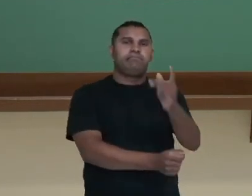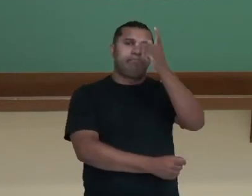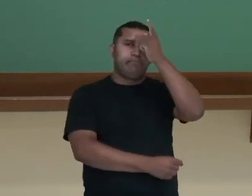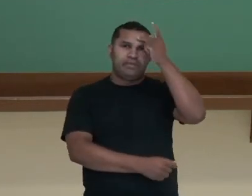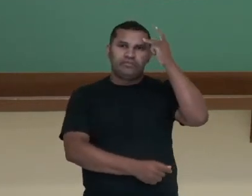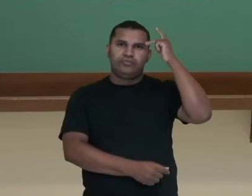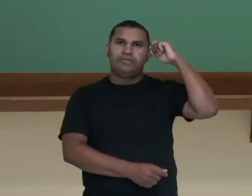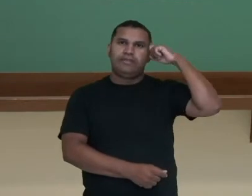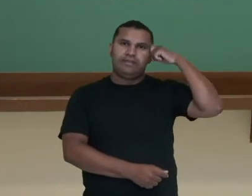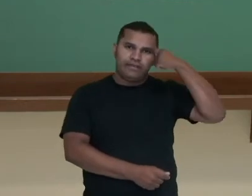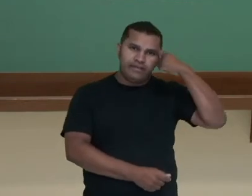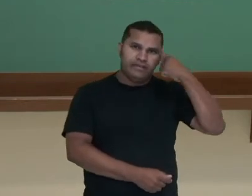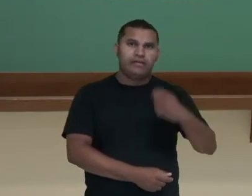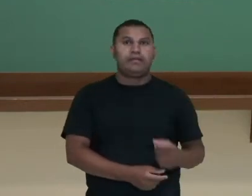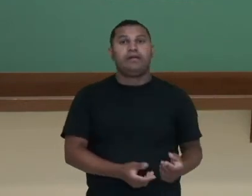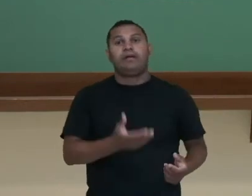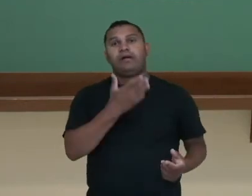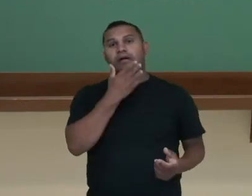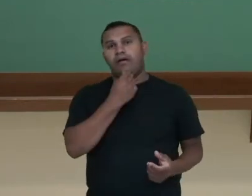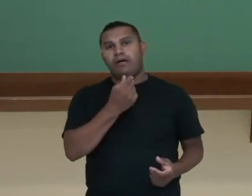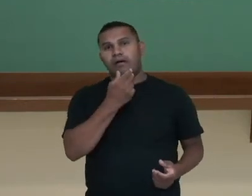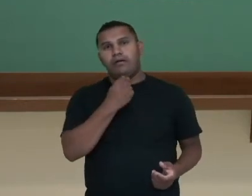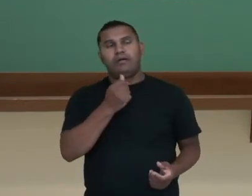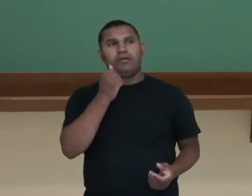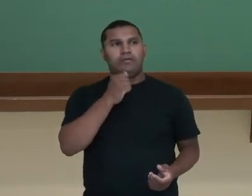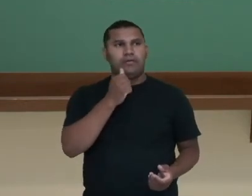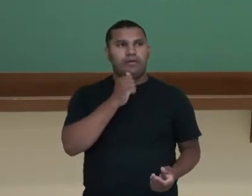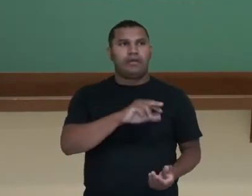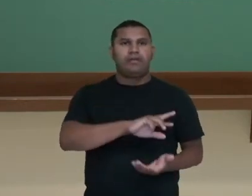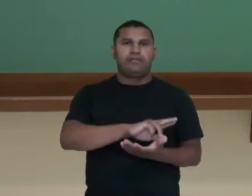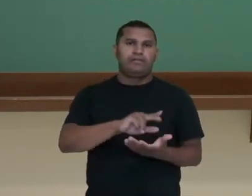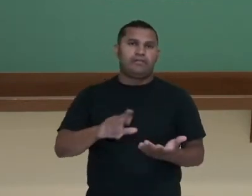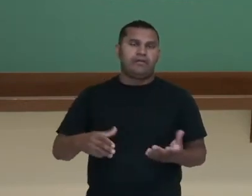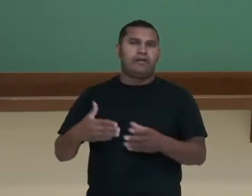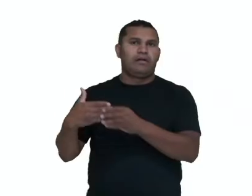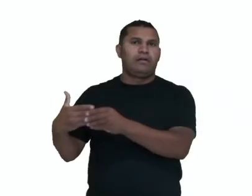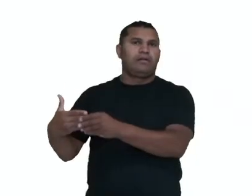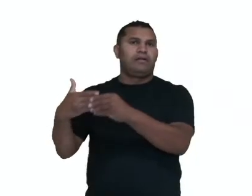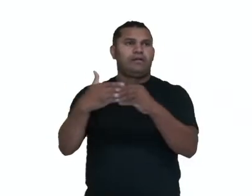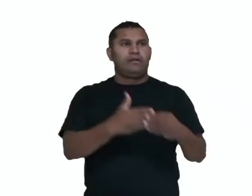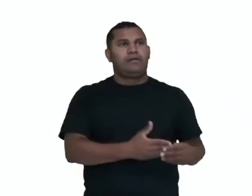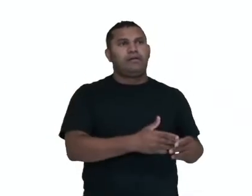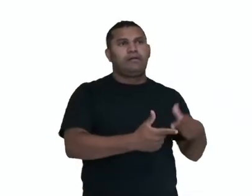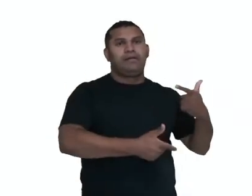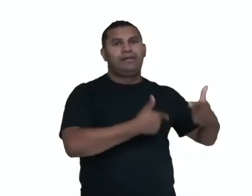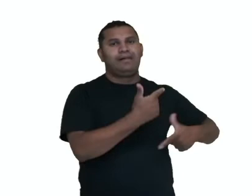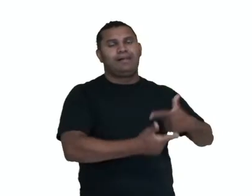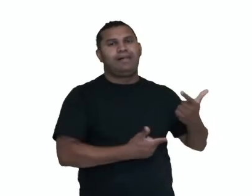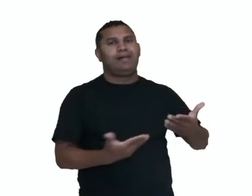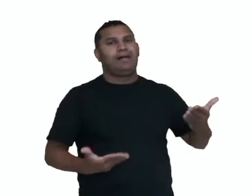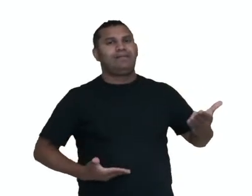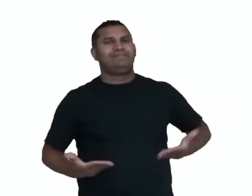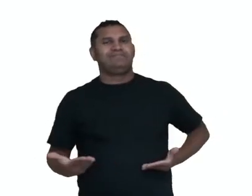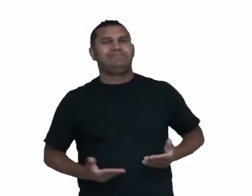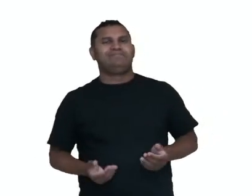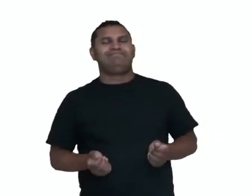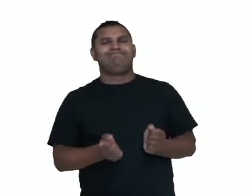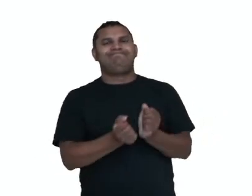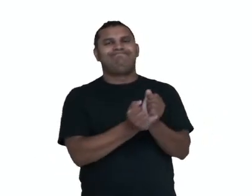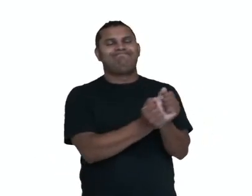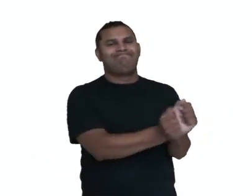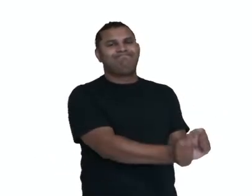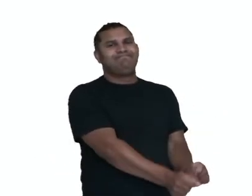africanos e africanas para serem escravizados aqui na América, não é mesmo? Então, olha só esse funcionamento, né?